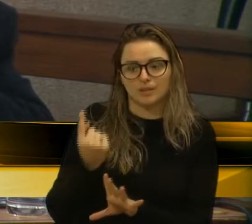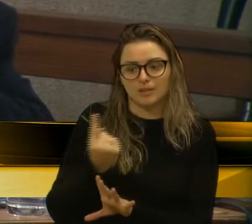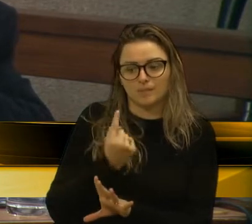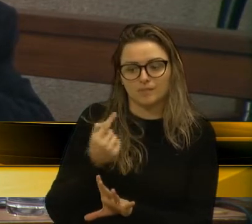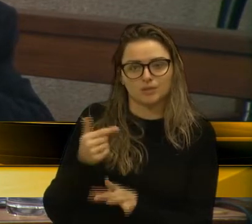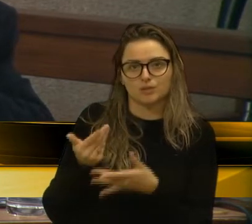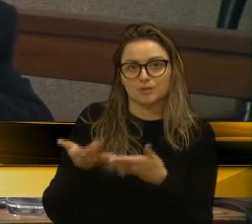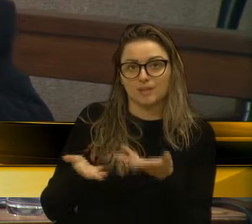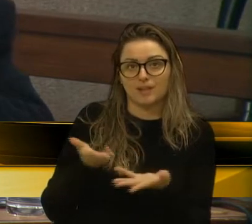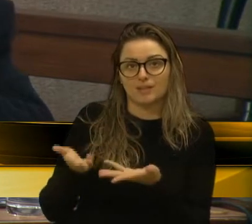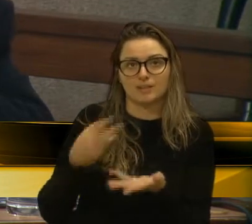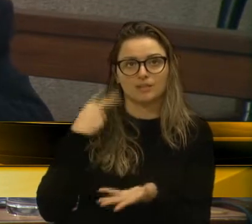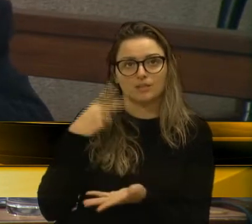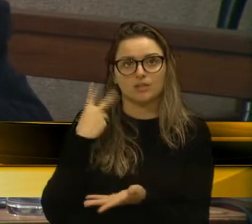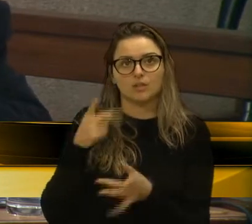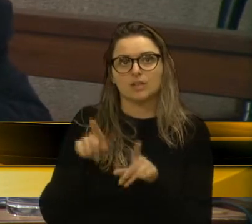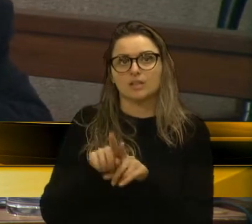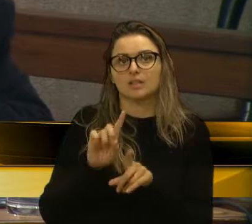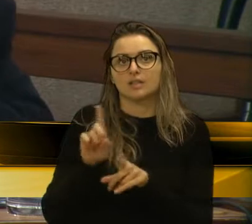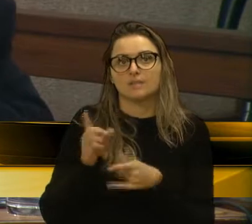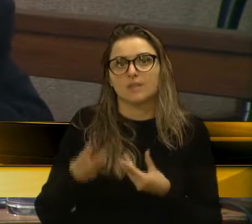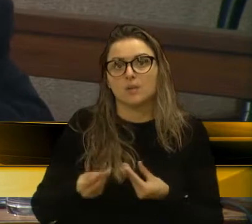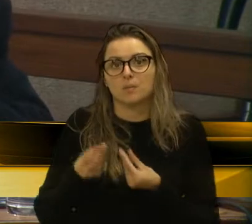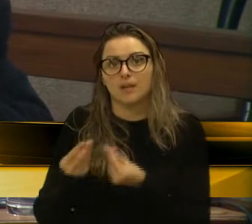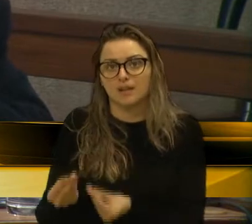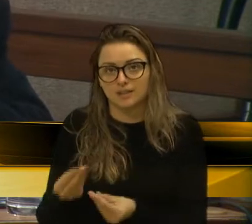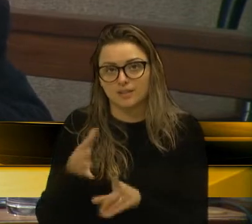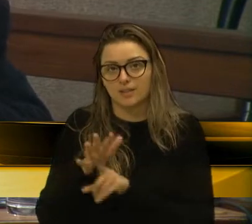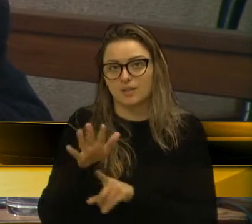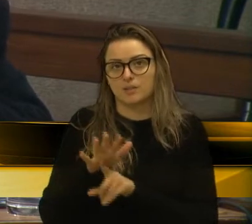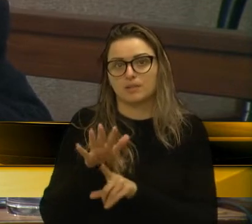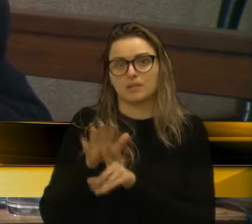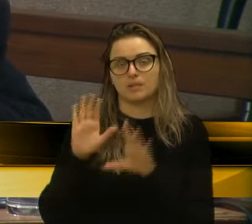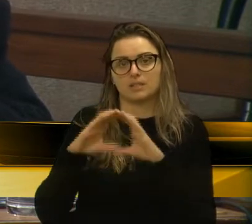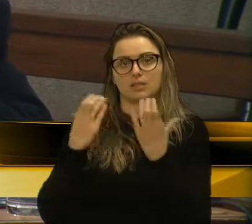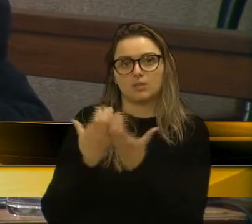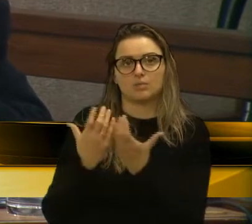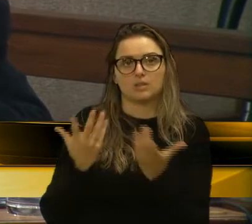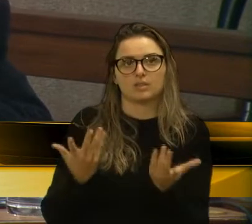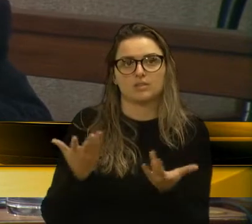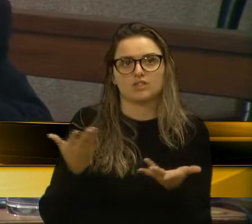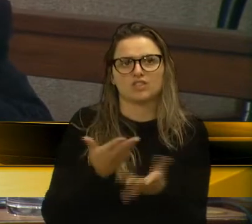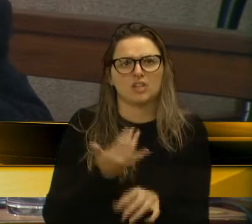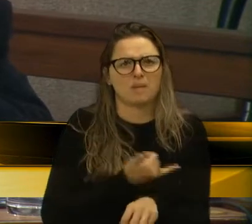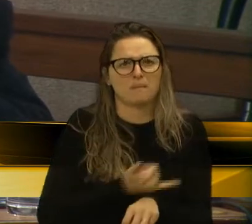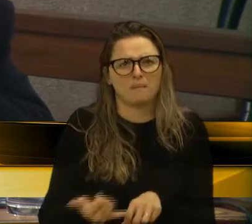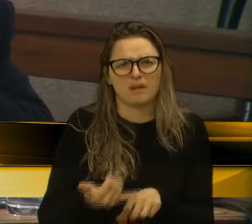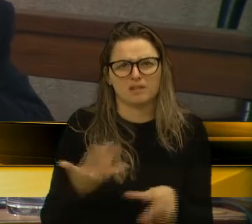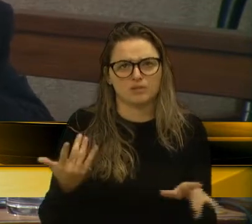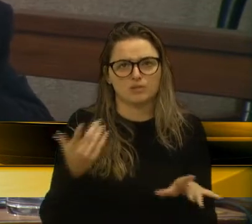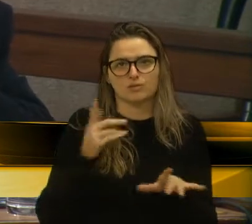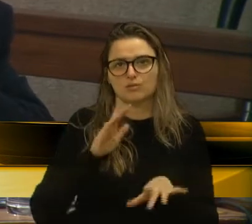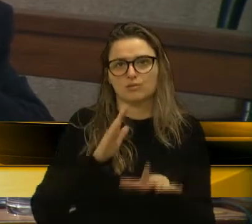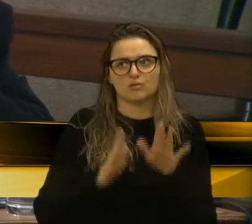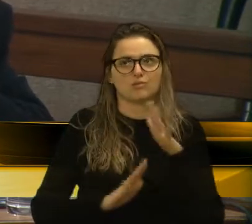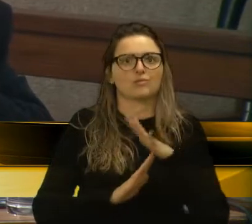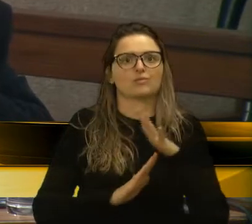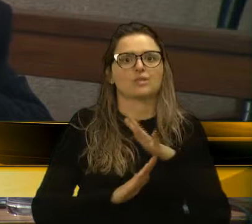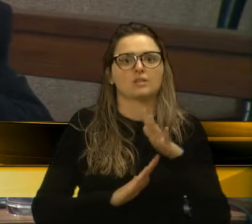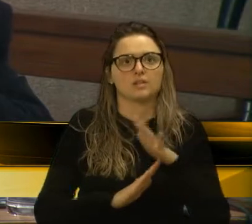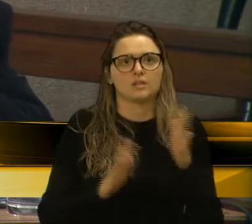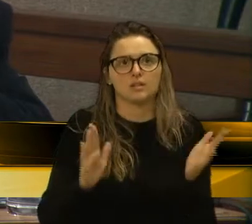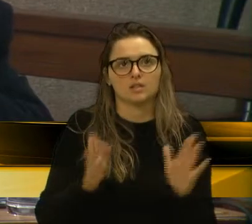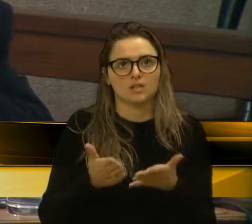receber vereadores. Nem para entregar foto, nem para entregar uma demanda da comunidade. Então, passou do... Esta administração,